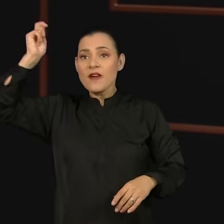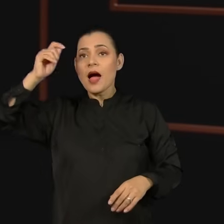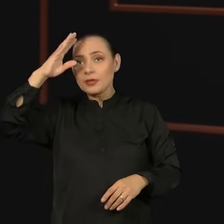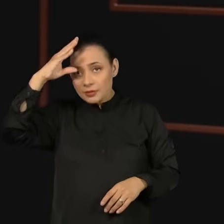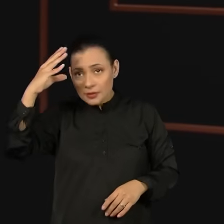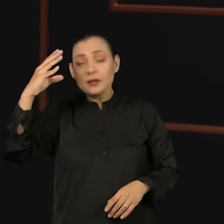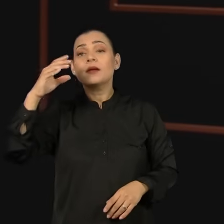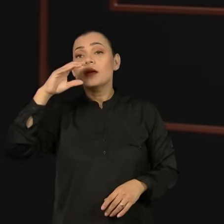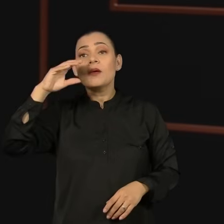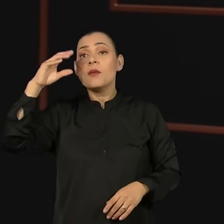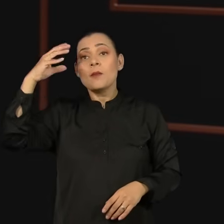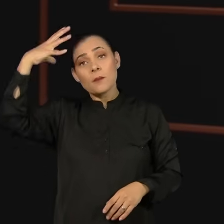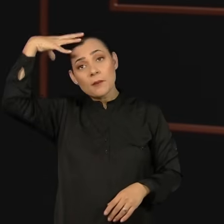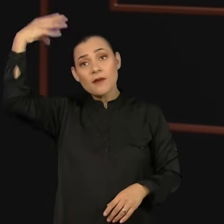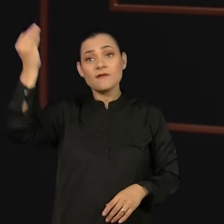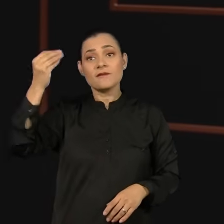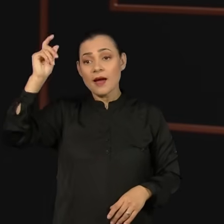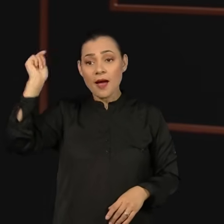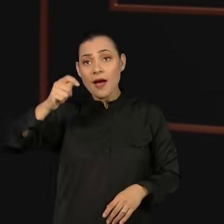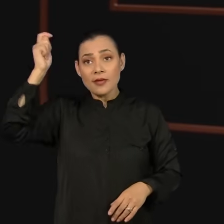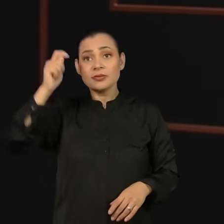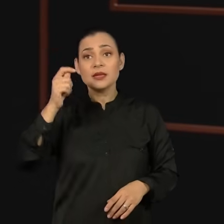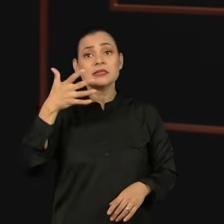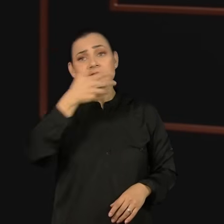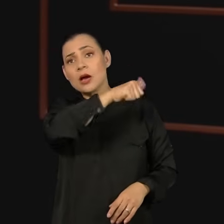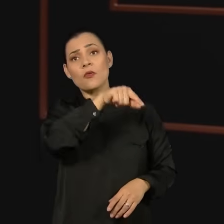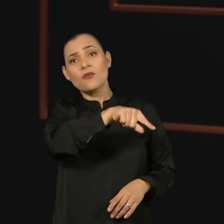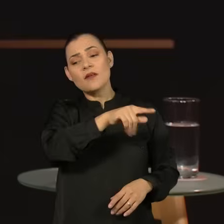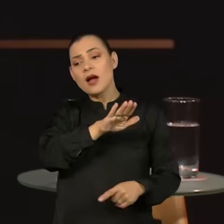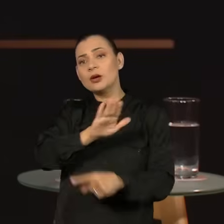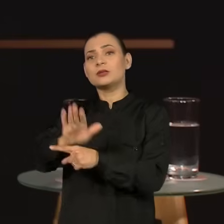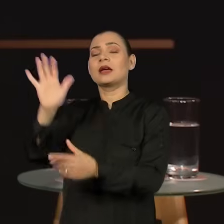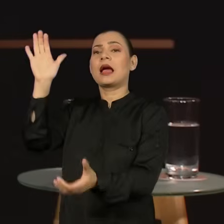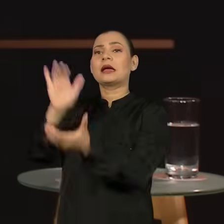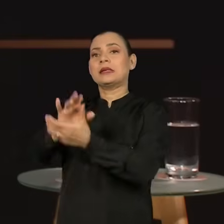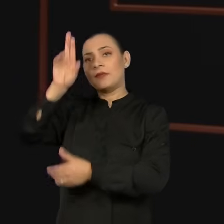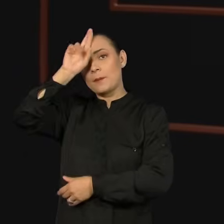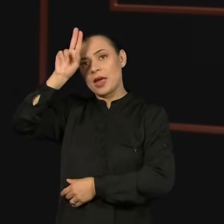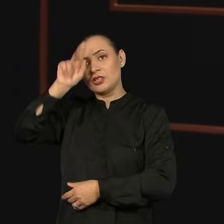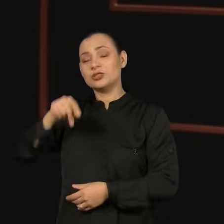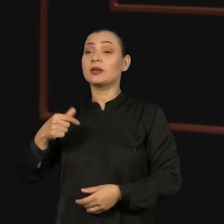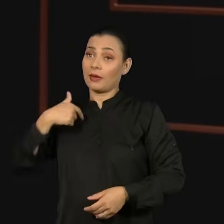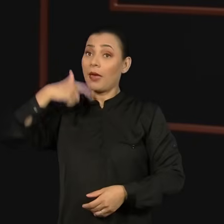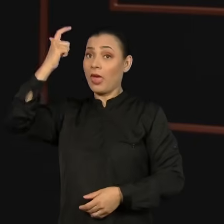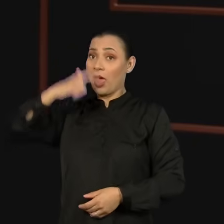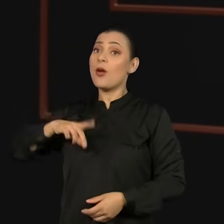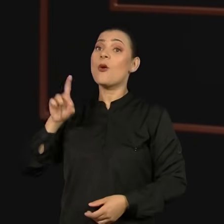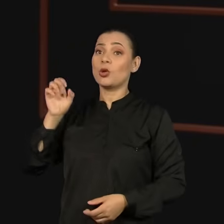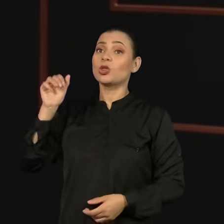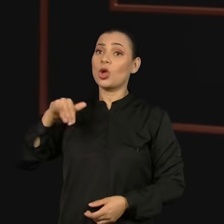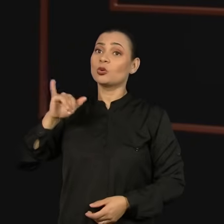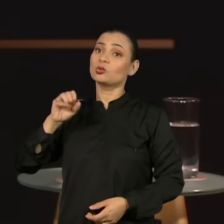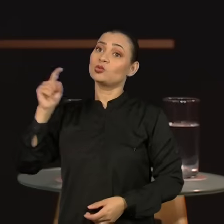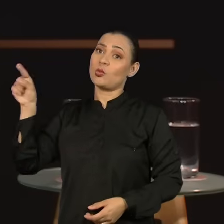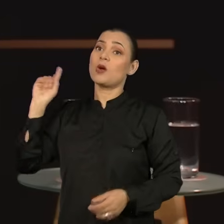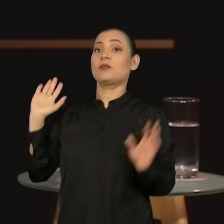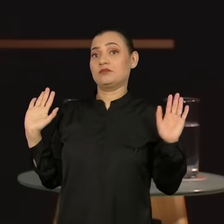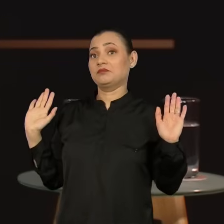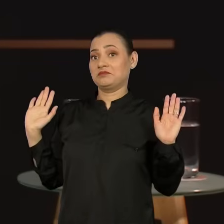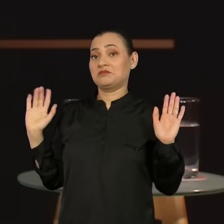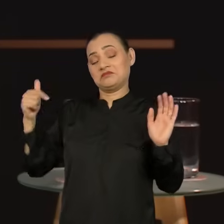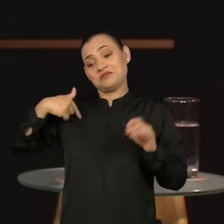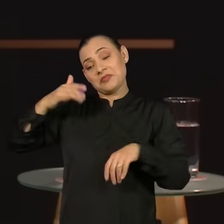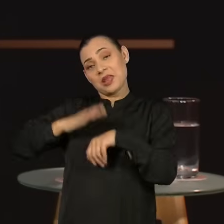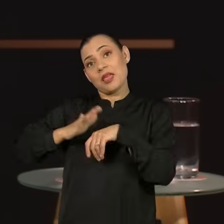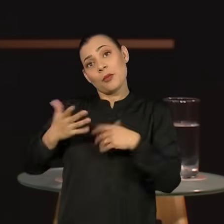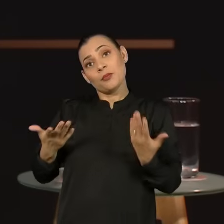com a Dona Baratinha. E você fez o Dom João Ratão? Eu fiz o Dom João Ratão. E aí, Não, então,